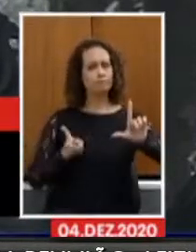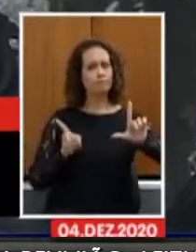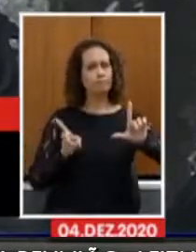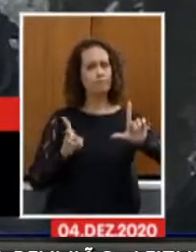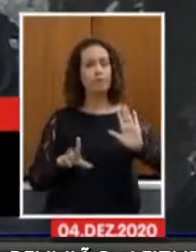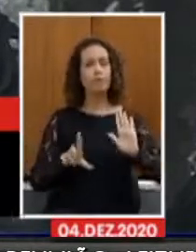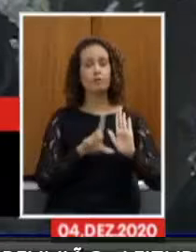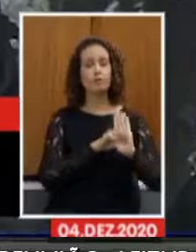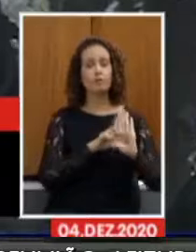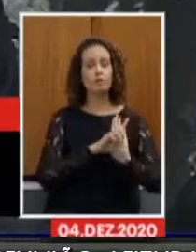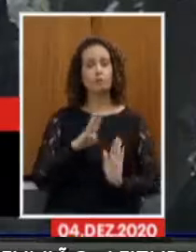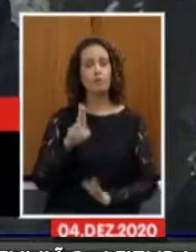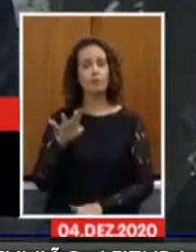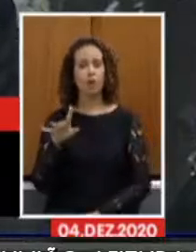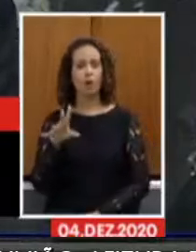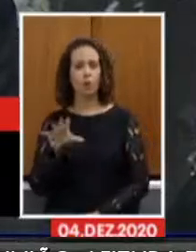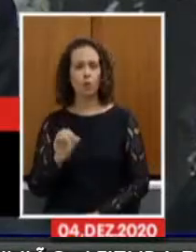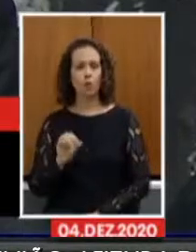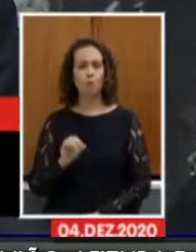lei é do deputado Braulio Braz.